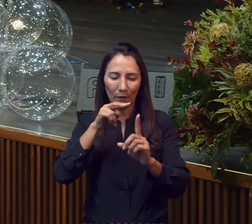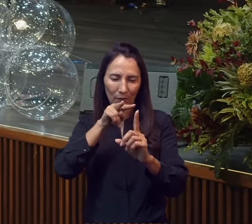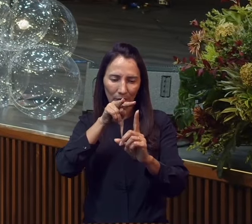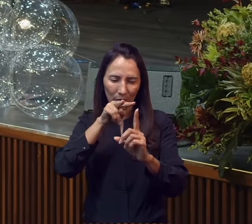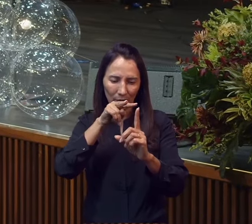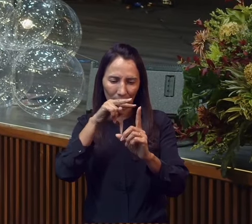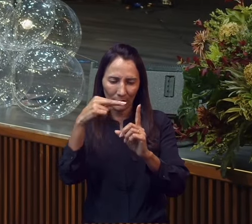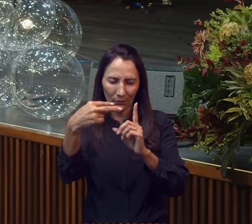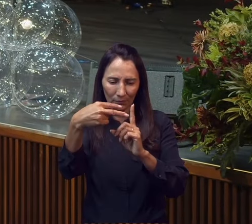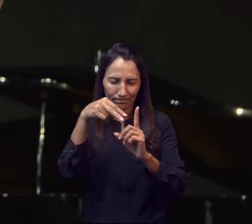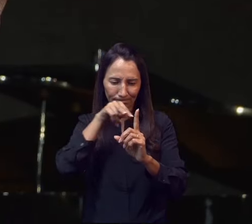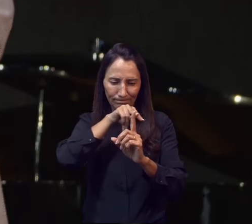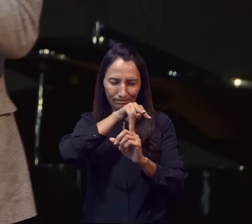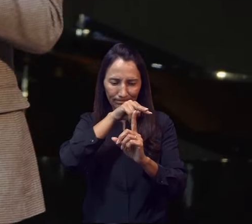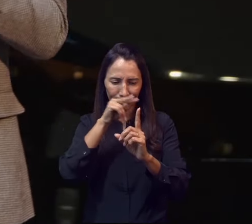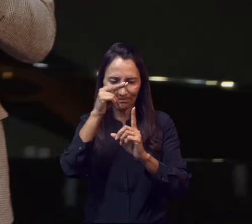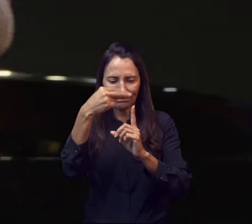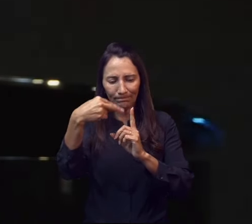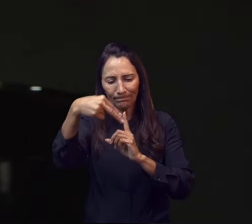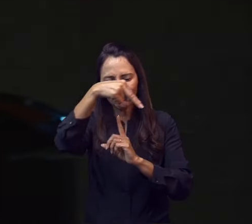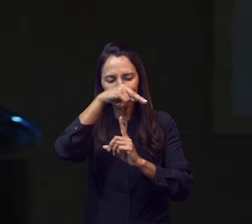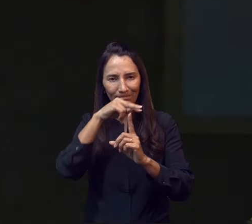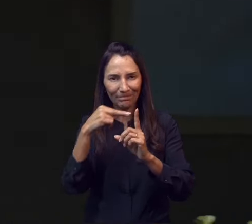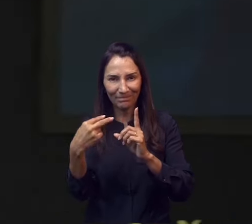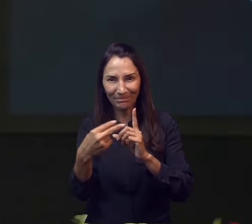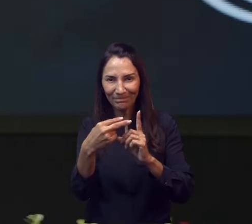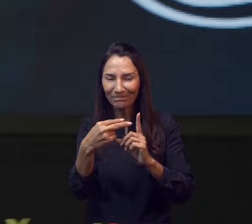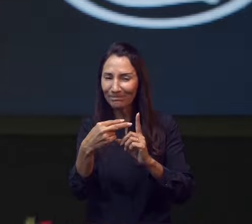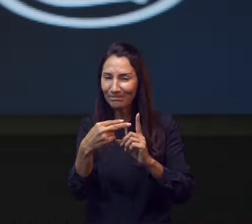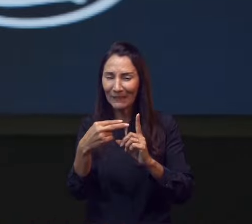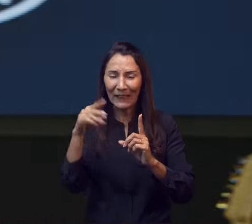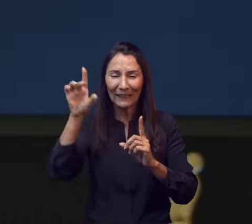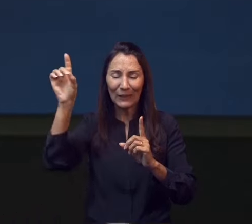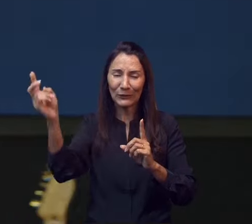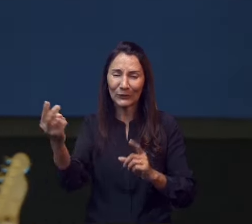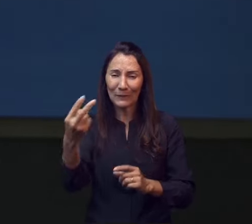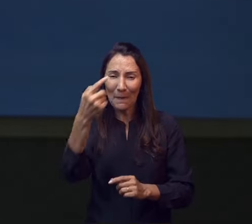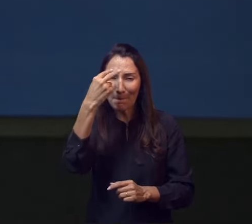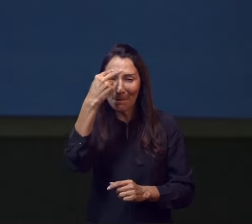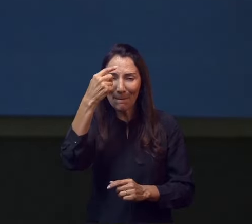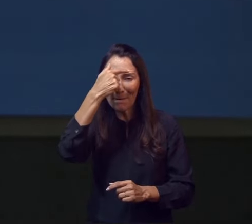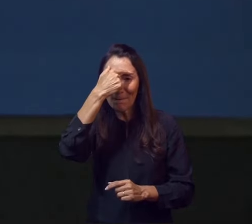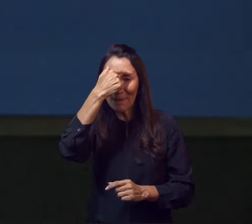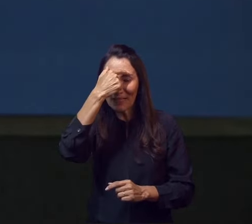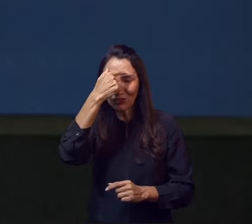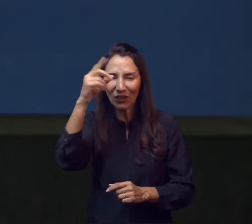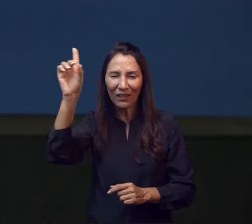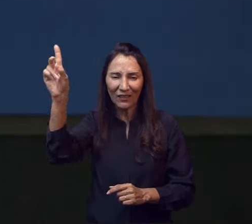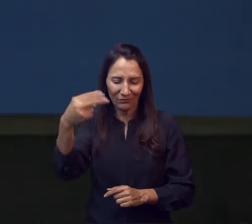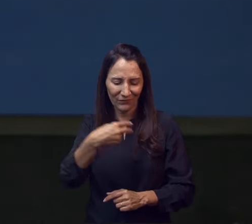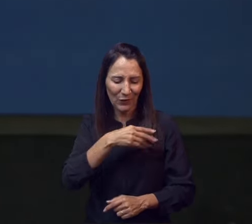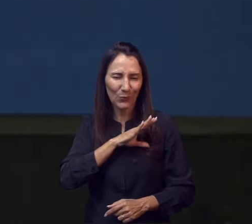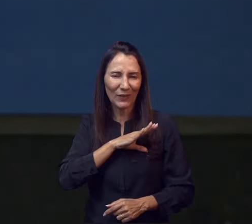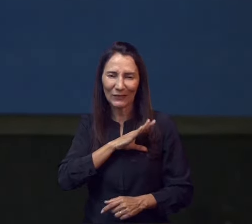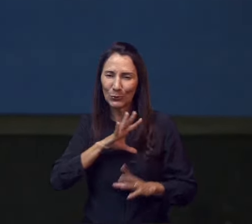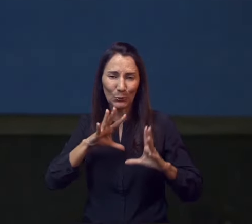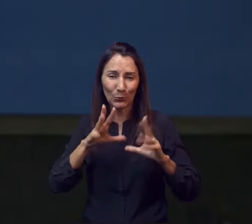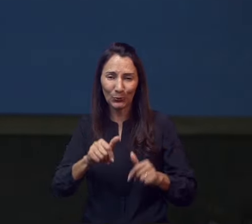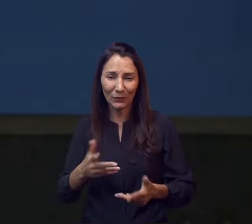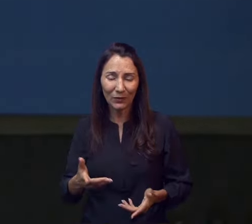a mente vontade de sentimentos por isso que ninguém engana Deus então Deus sabe exatamente o que você precisa